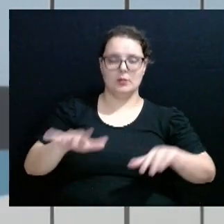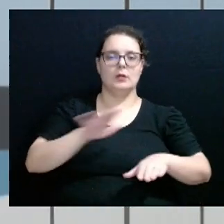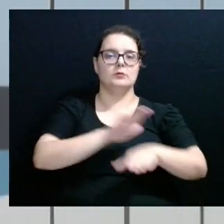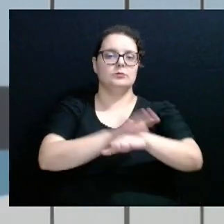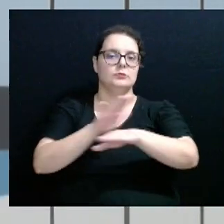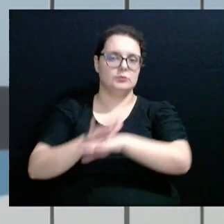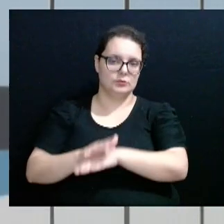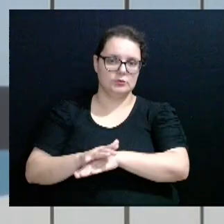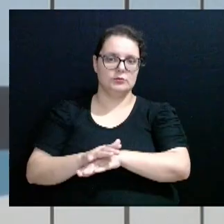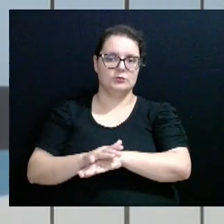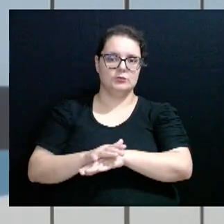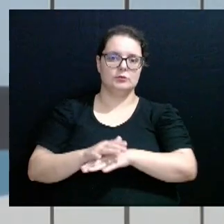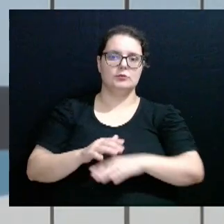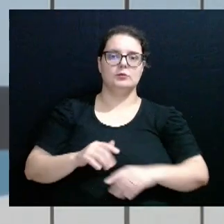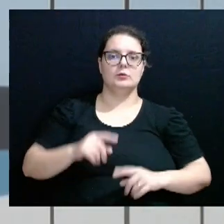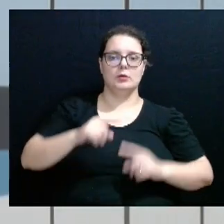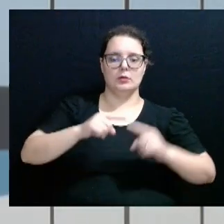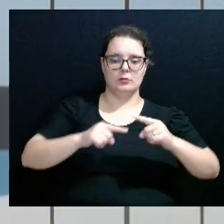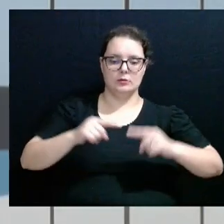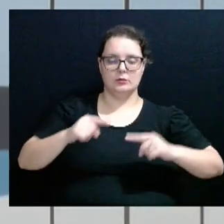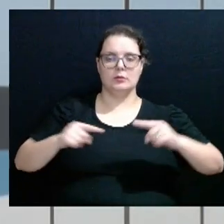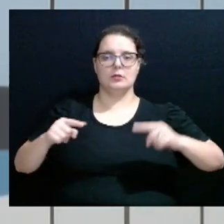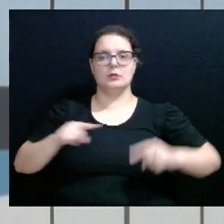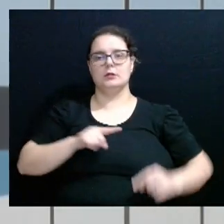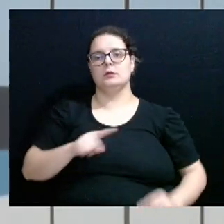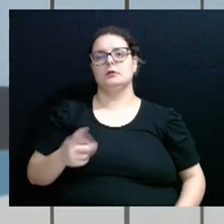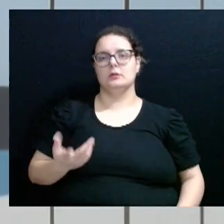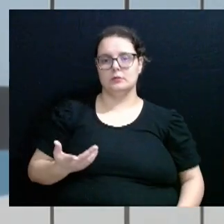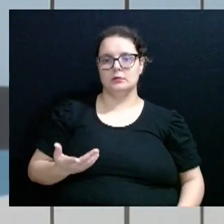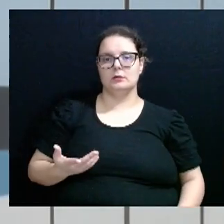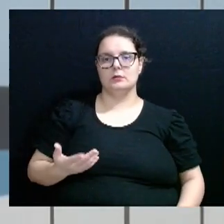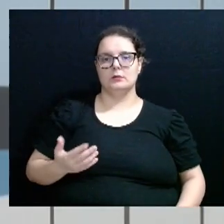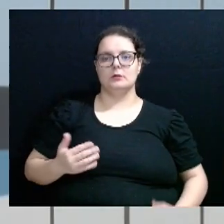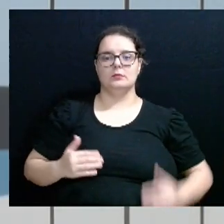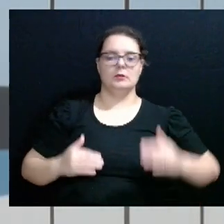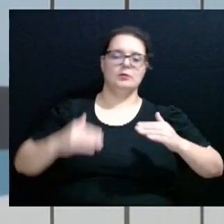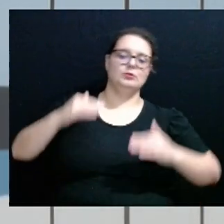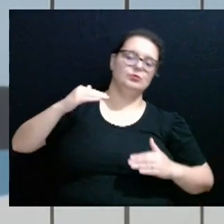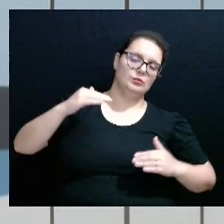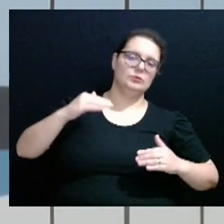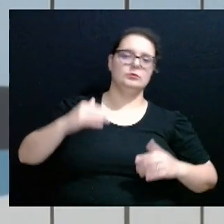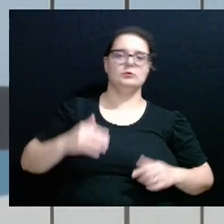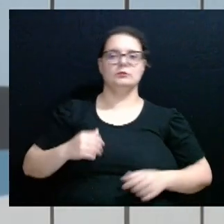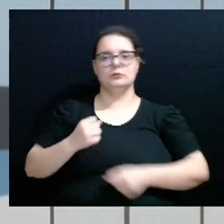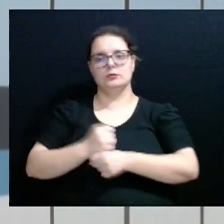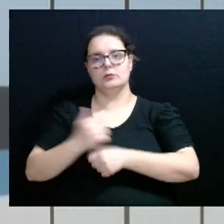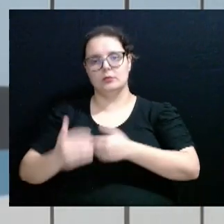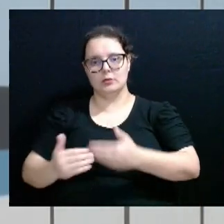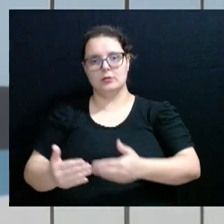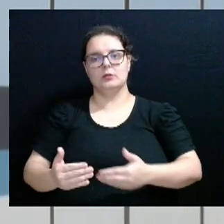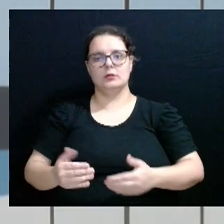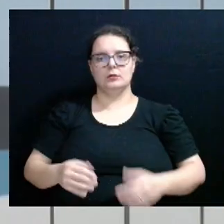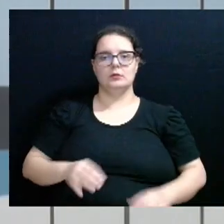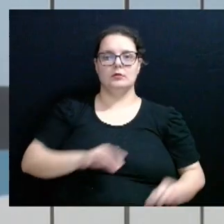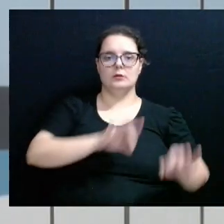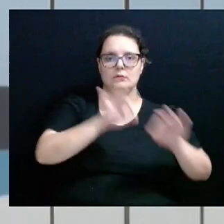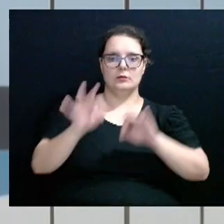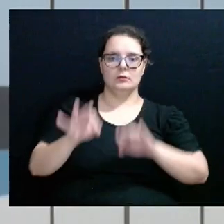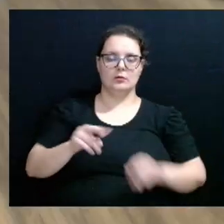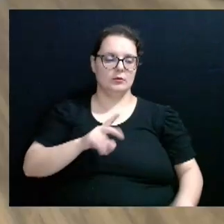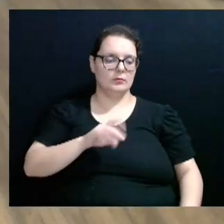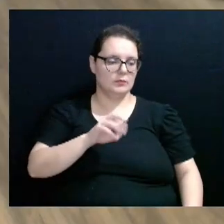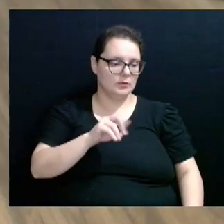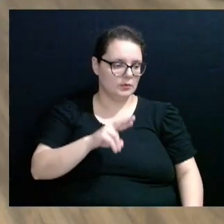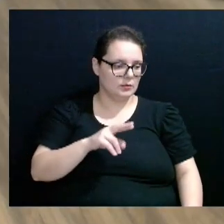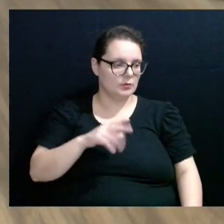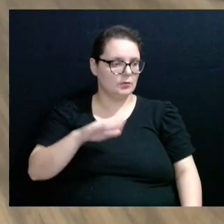o termômetro e não ficar muito desequilibrado durante o ano nas coberturas. Ô, Victor, quando você